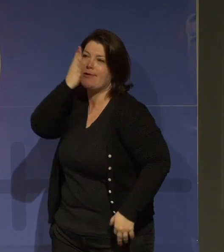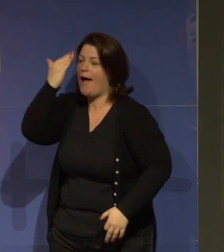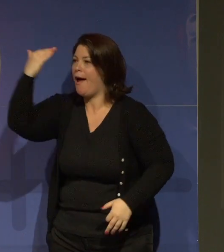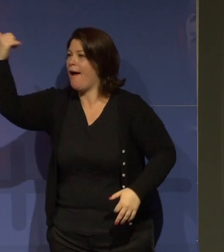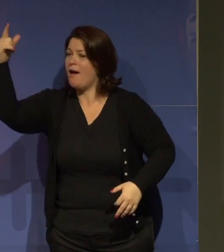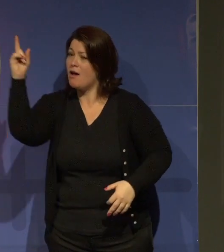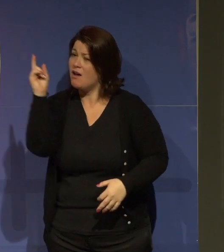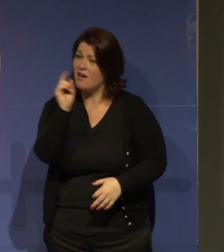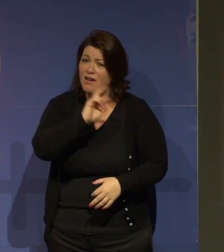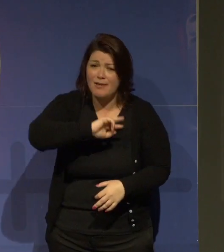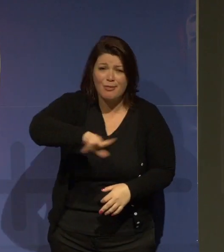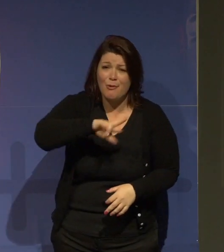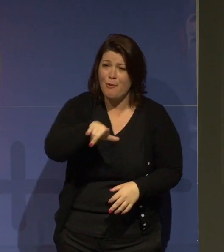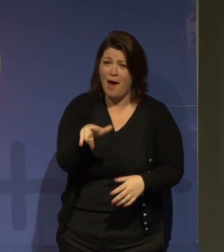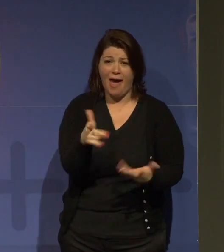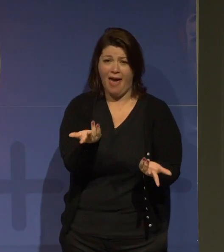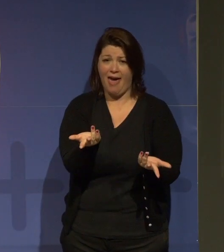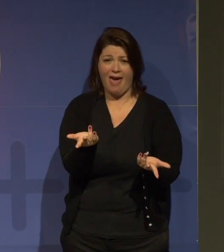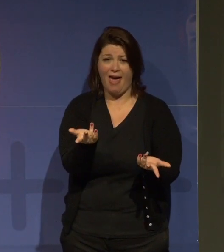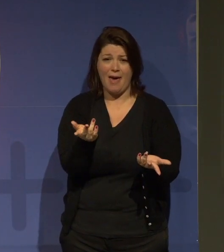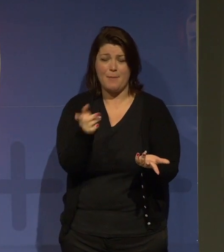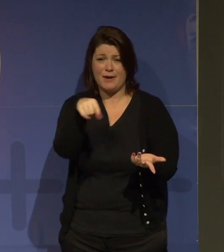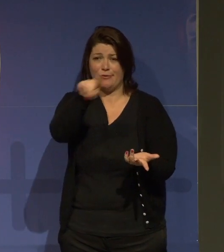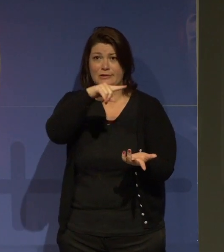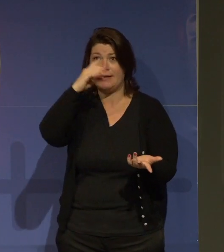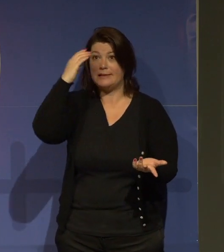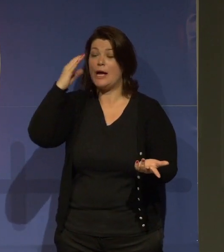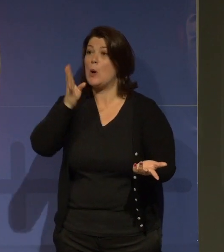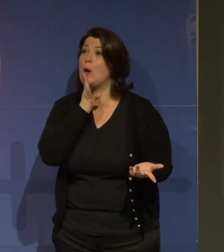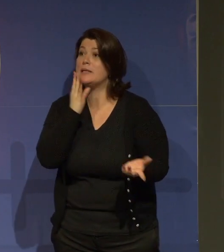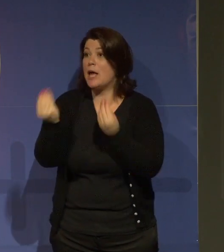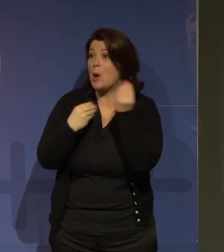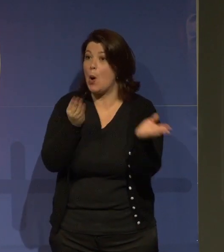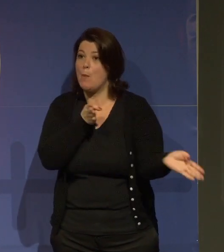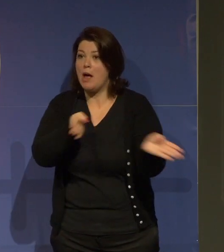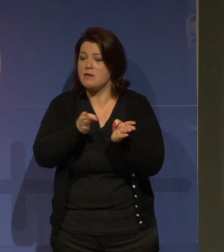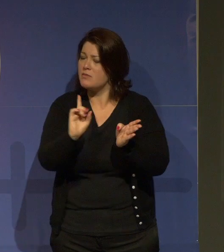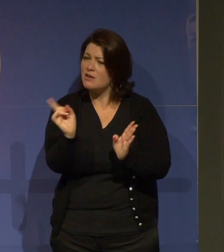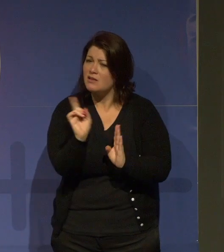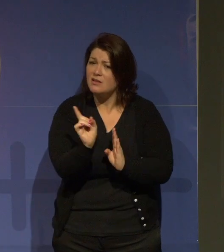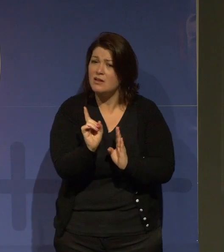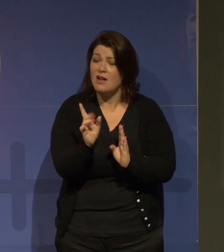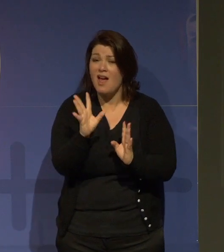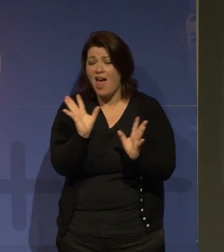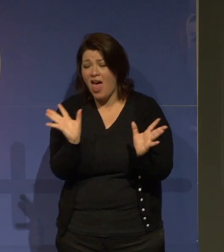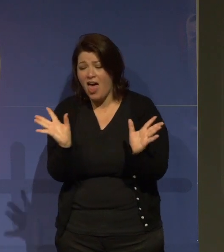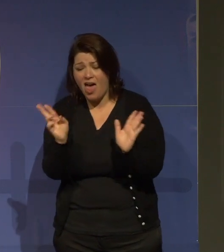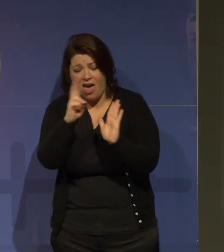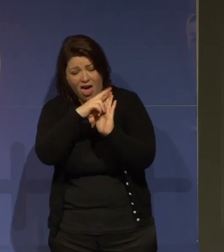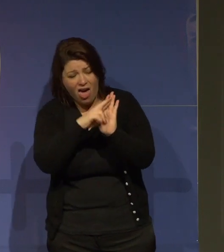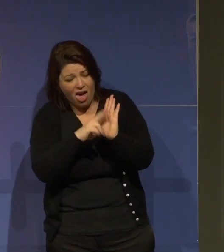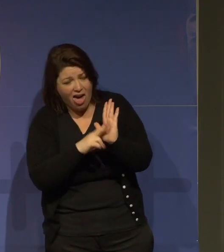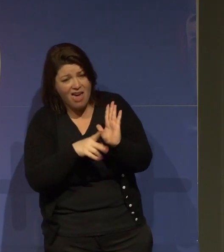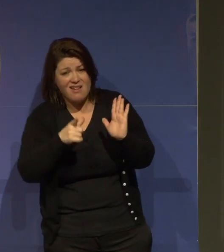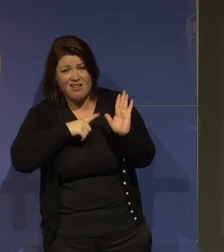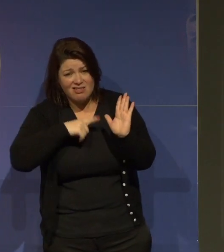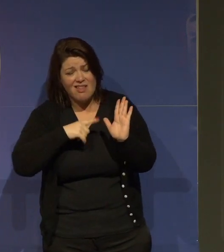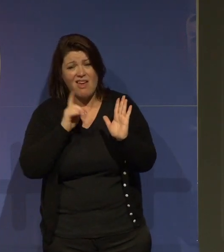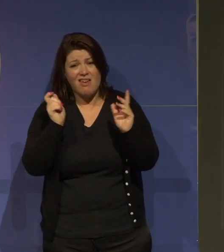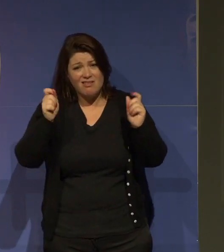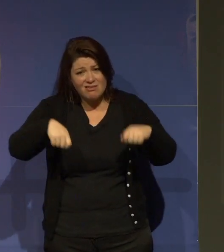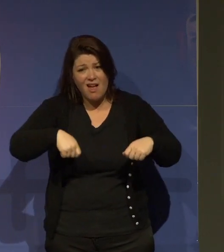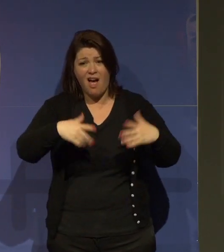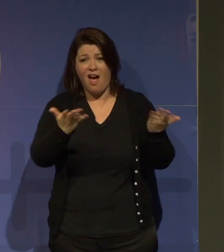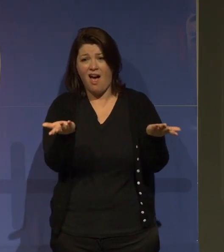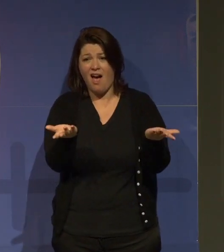e colocar a mão na massa para praticar a acessibilidade nos projetos. A gente está falando de um conjunto de diretrizes que está aí e